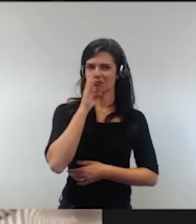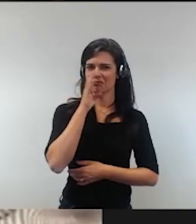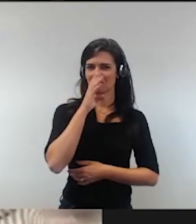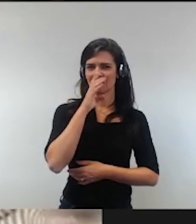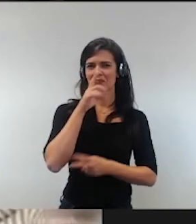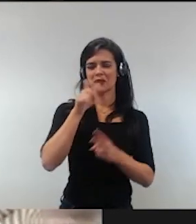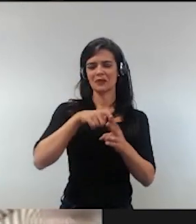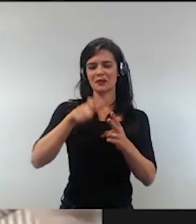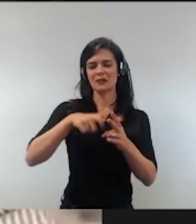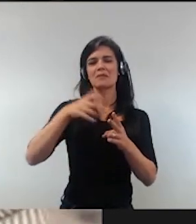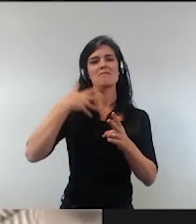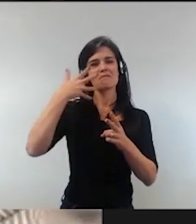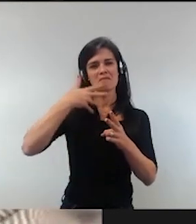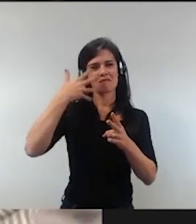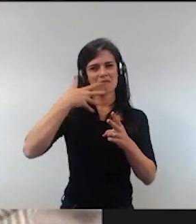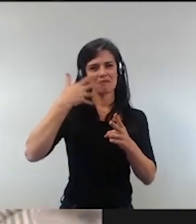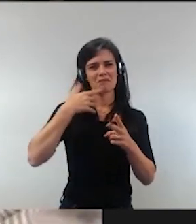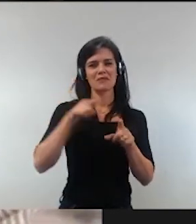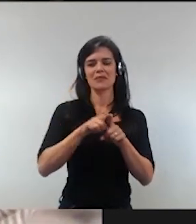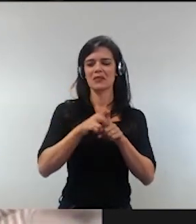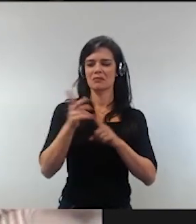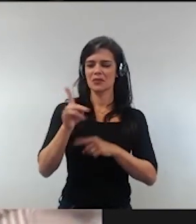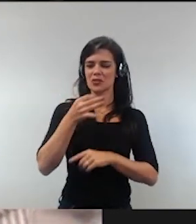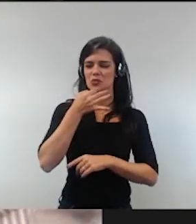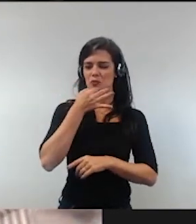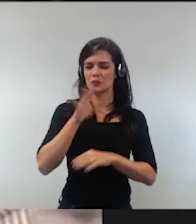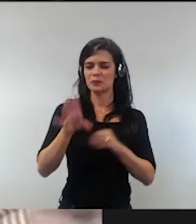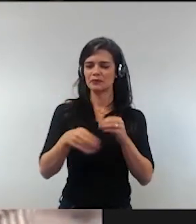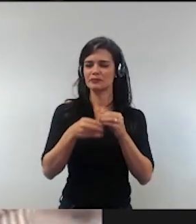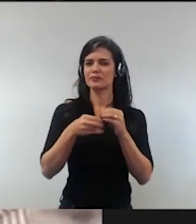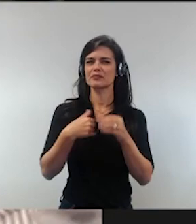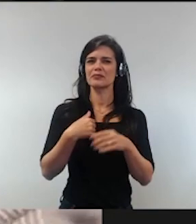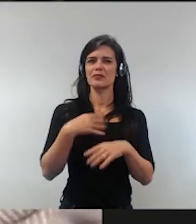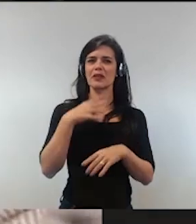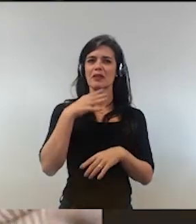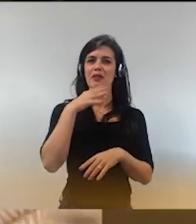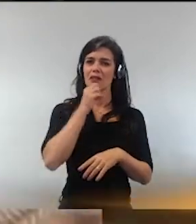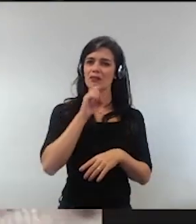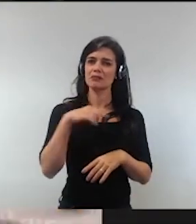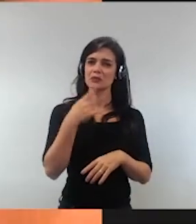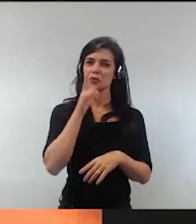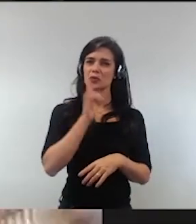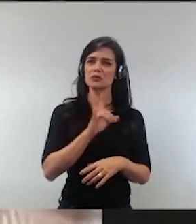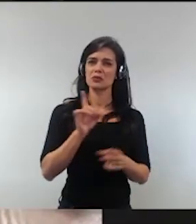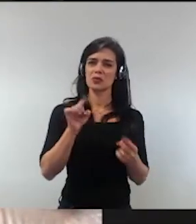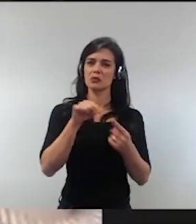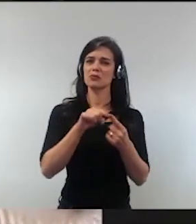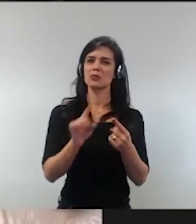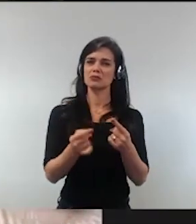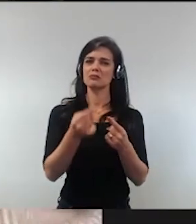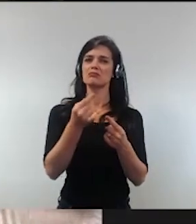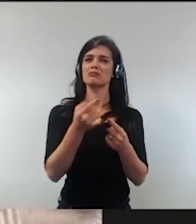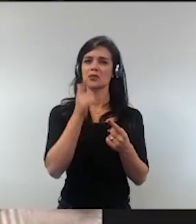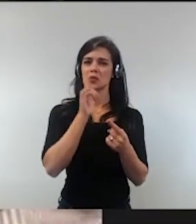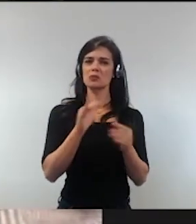outras exposições e os seus comentários. Acho que nós chegamos ao objetivo